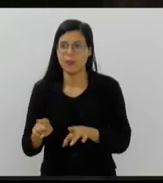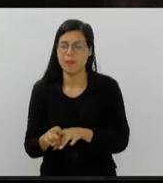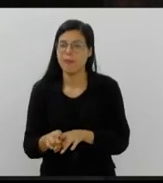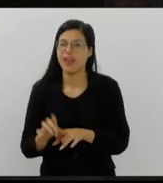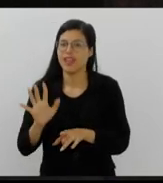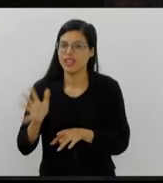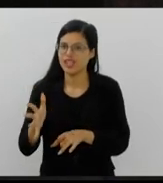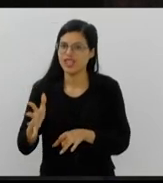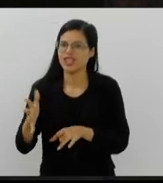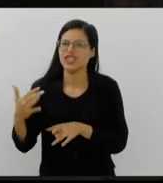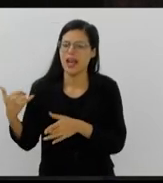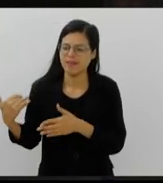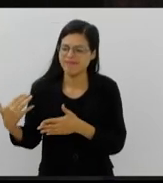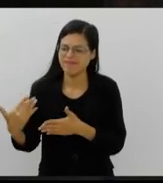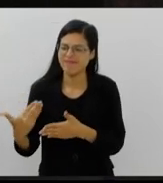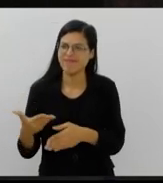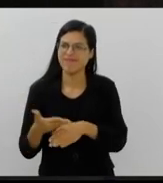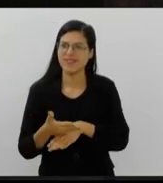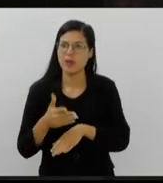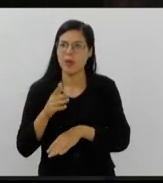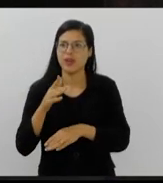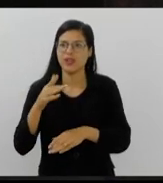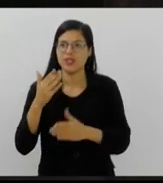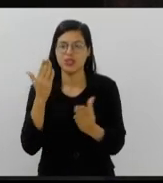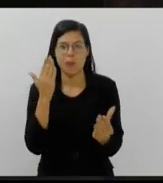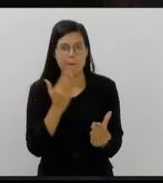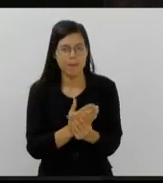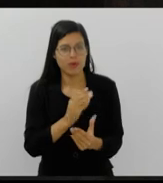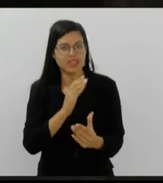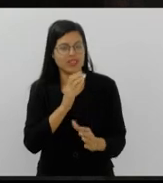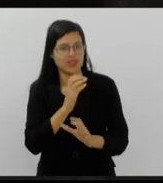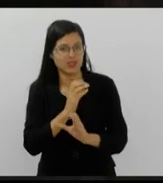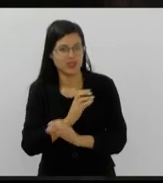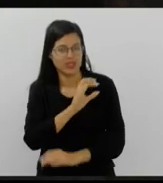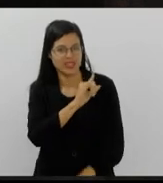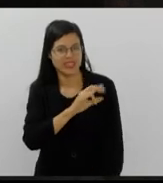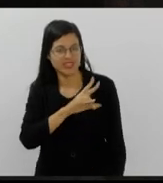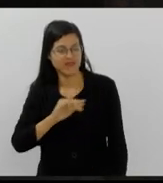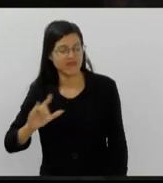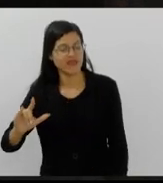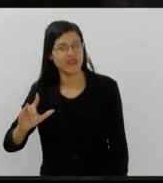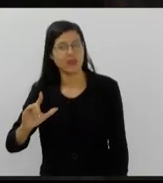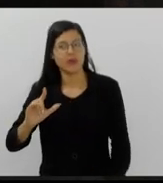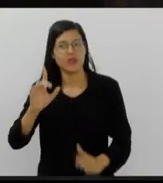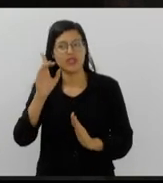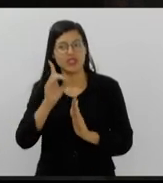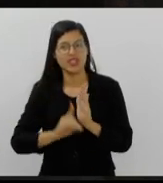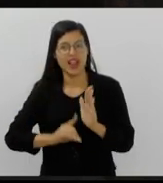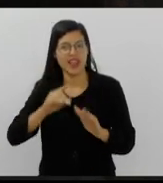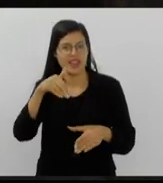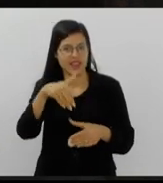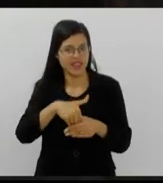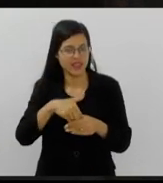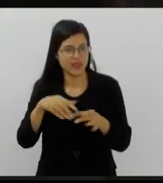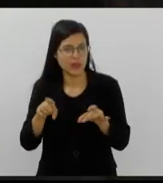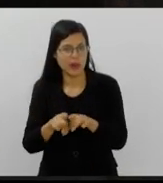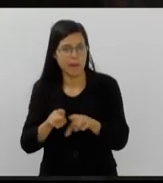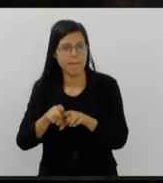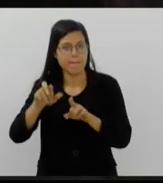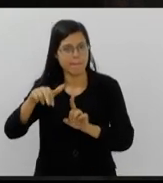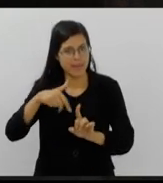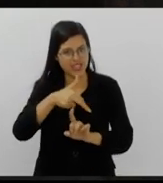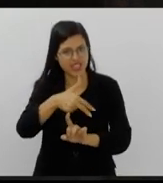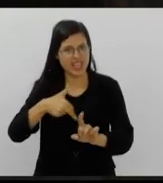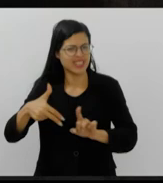docente há anos, professora de Direito Civil, de Processo Civil, de Mediação e de Direito Eleitoral também, um detalhe importante, quando,